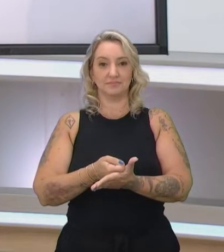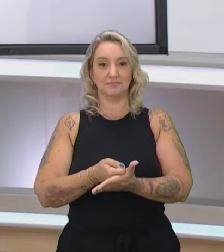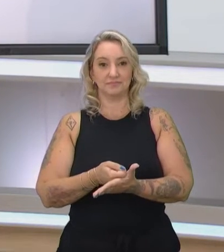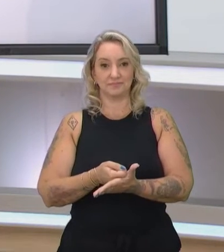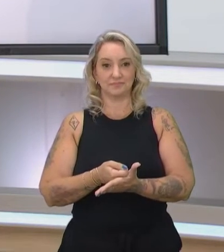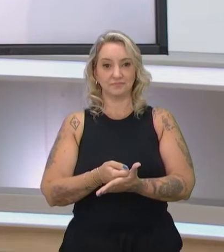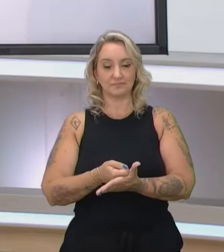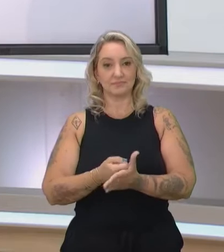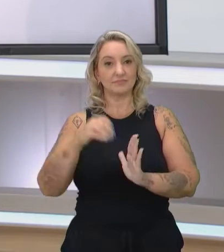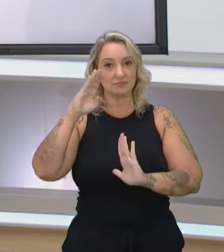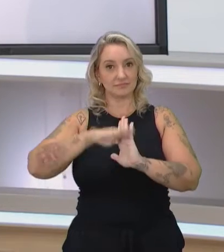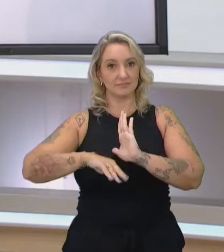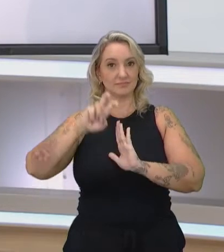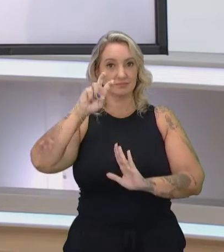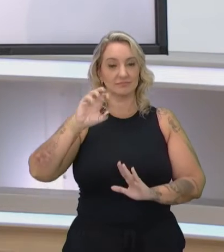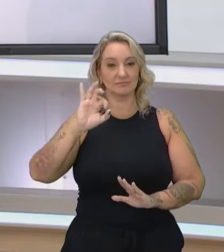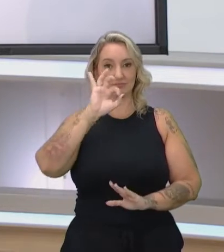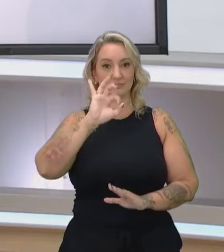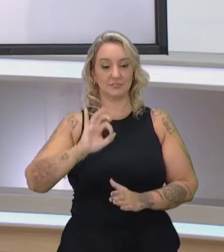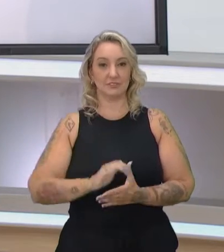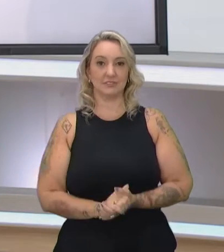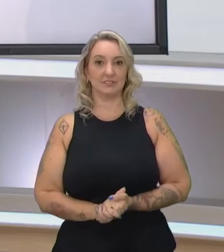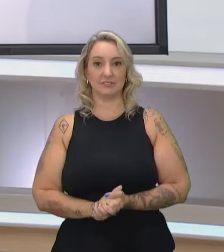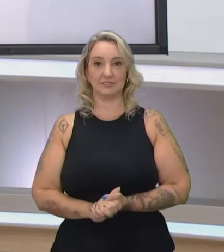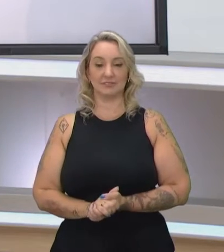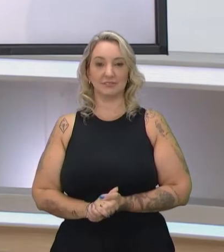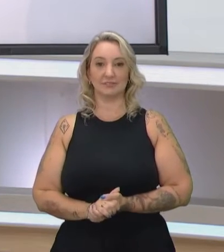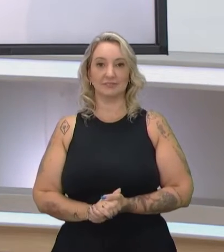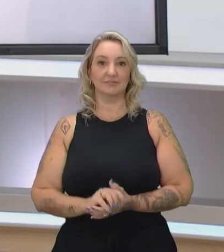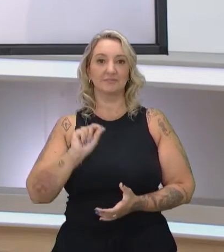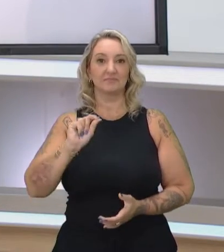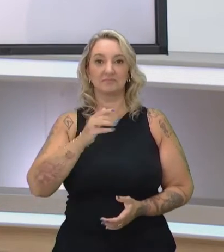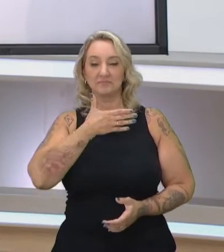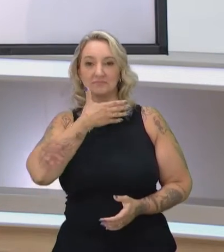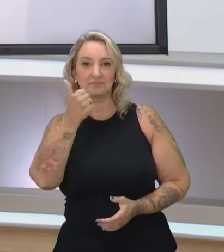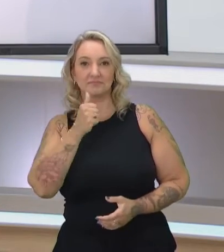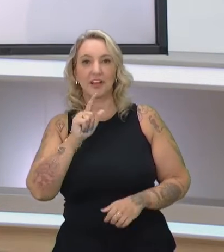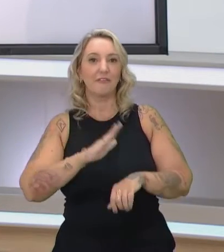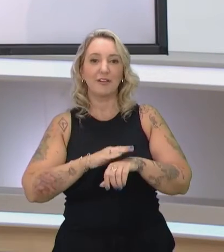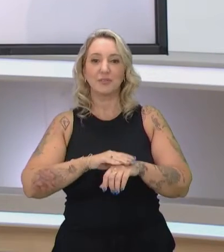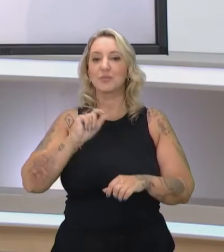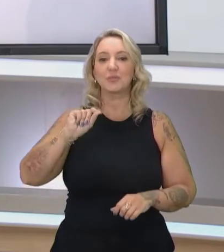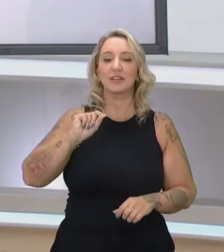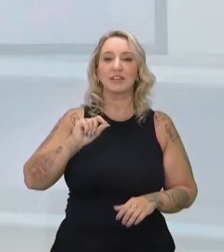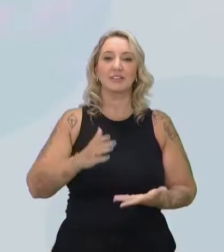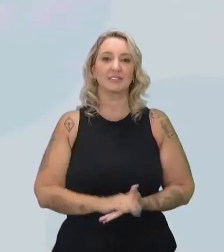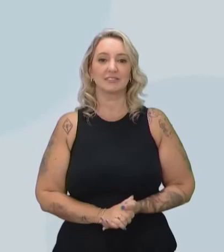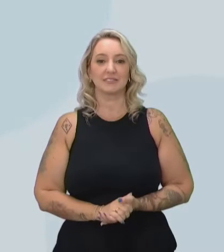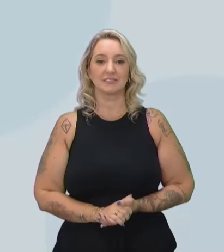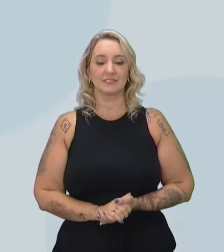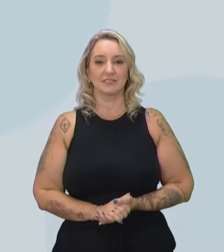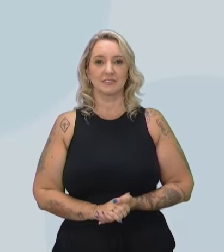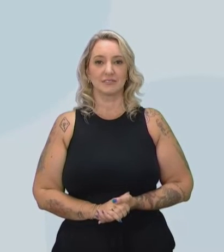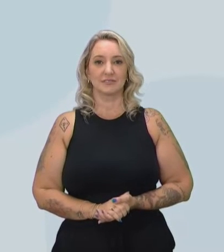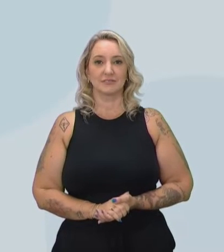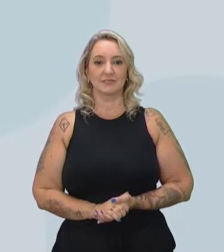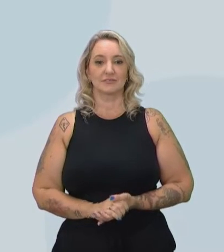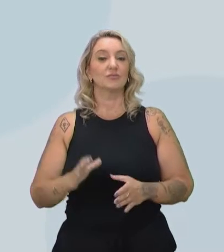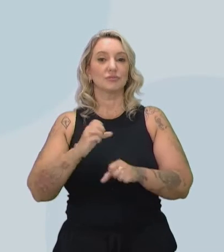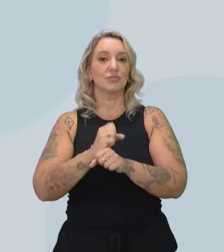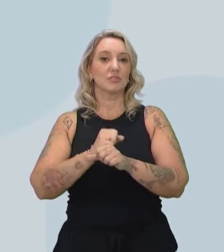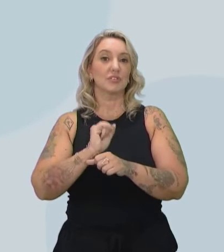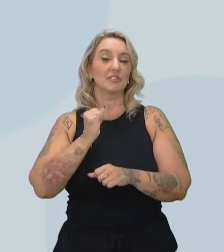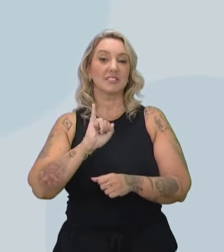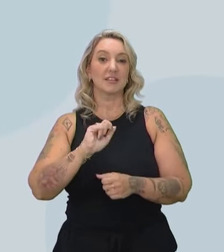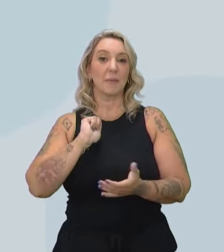de 5%. O que é melhor? O que vocês fariam, né? Então vamos lá, qual é o valor final do produto, caso